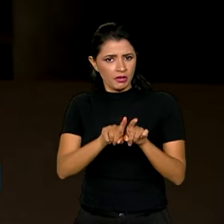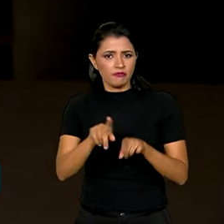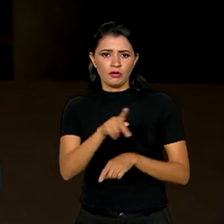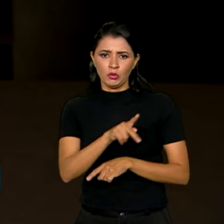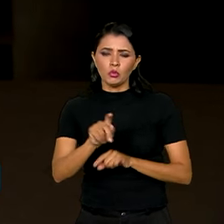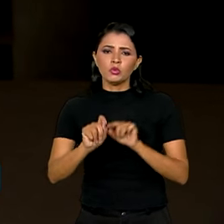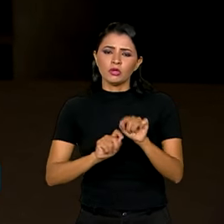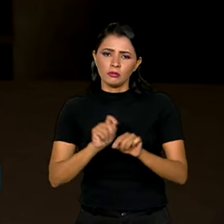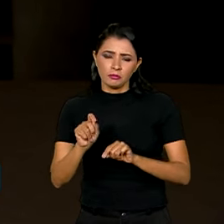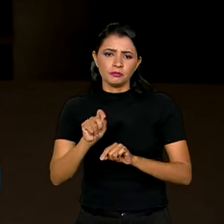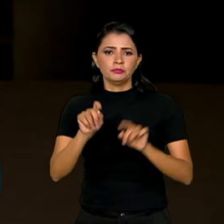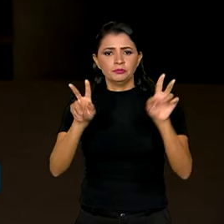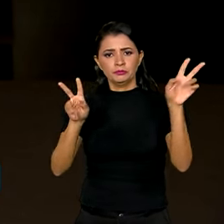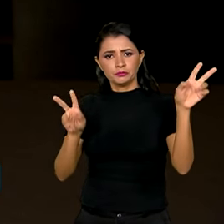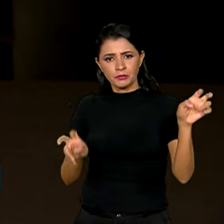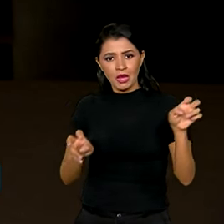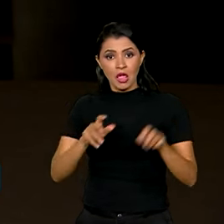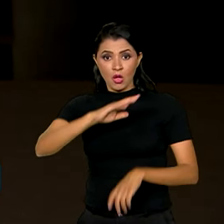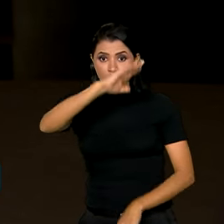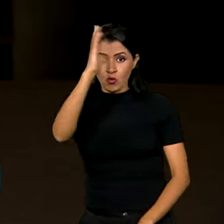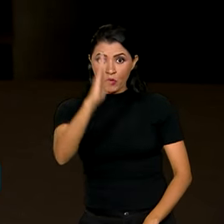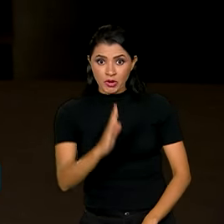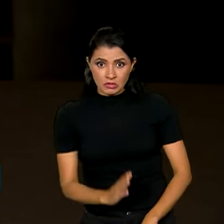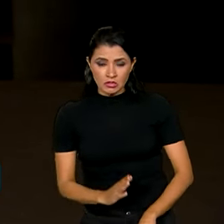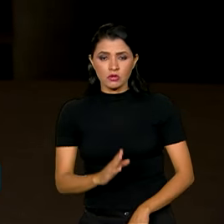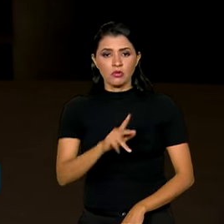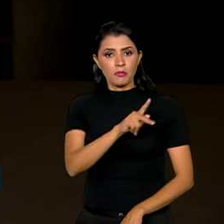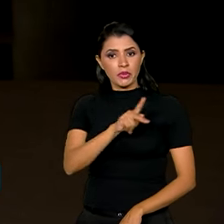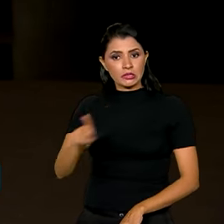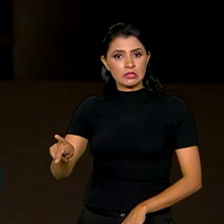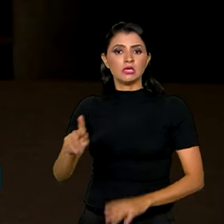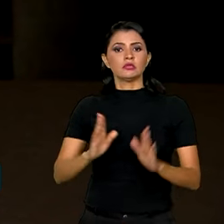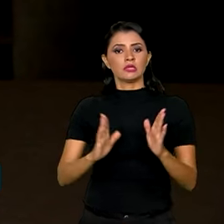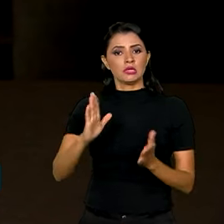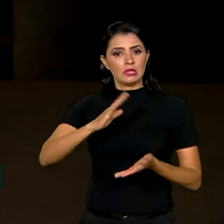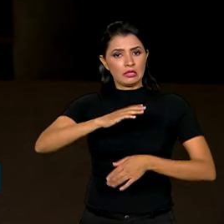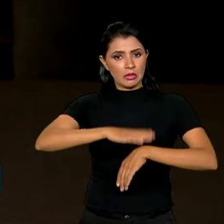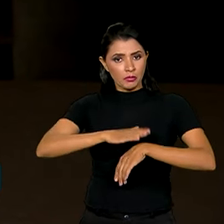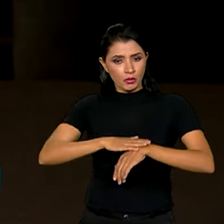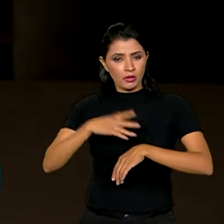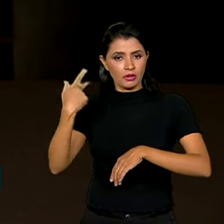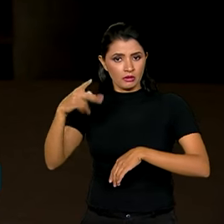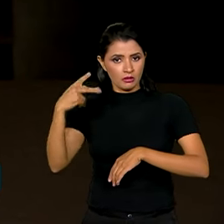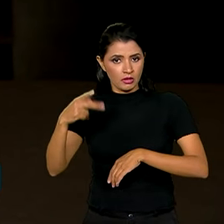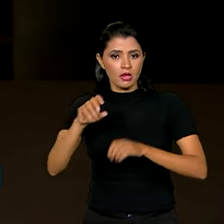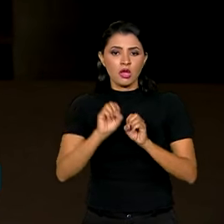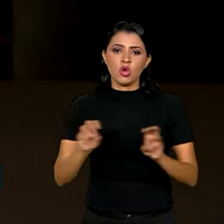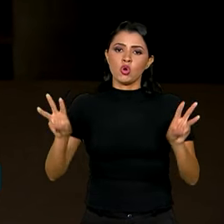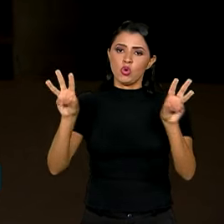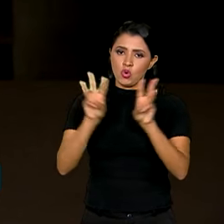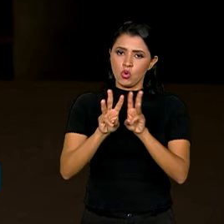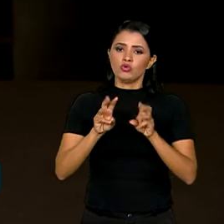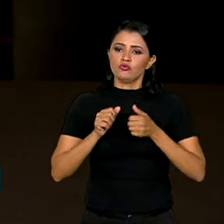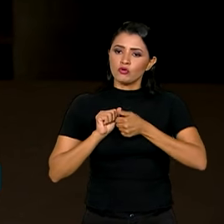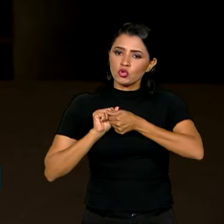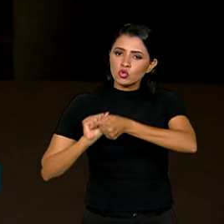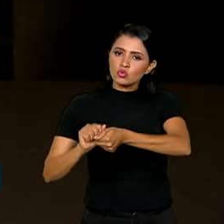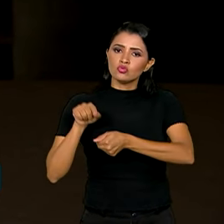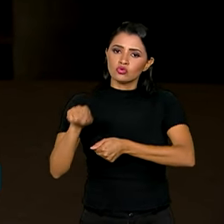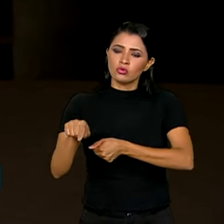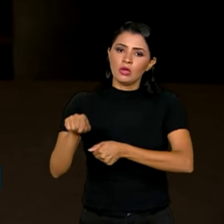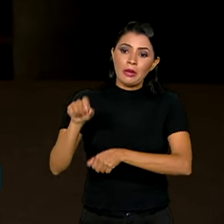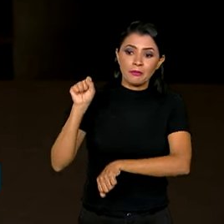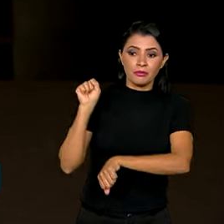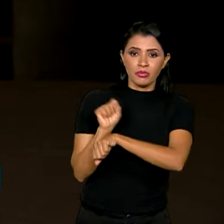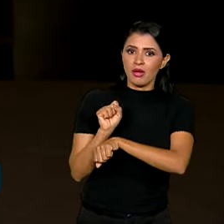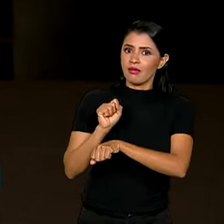Brasil, na presidência provisória do Conselho de Segurança da ONU, se juntará aos esforços para que cesse